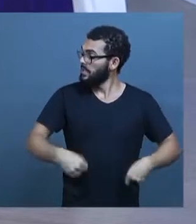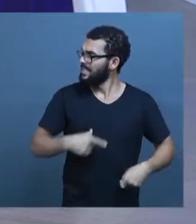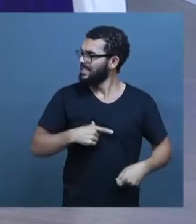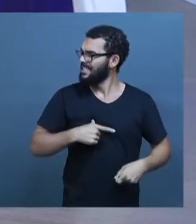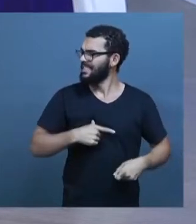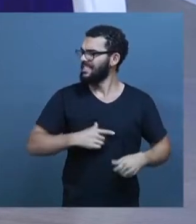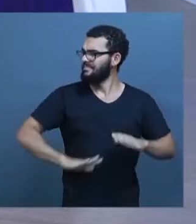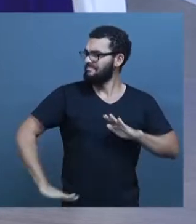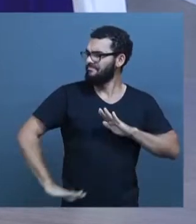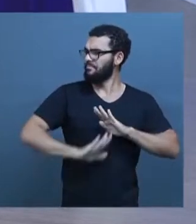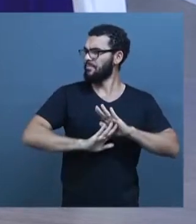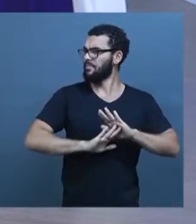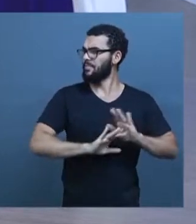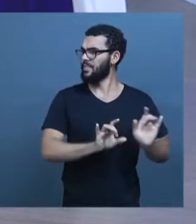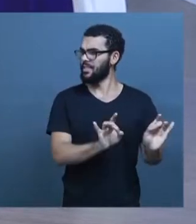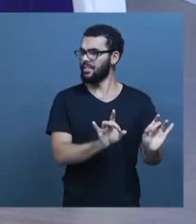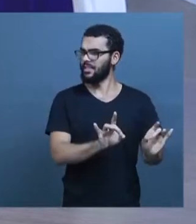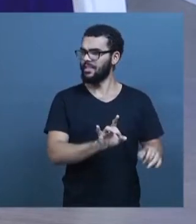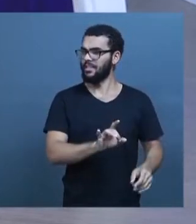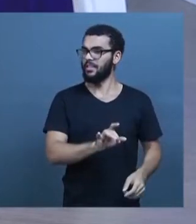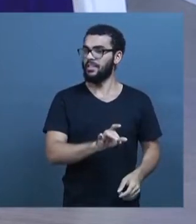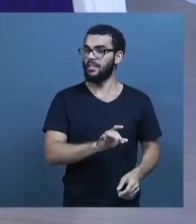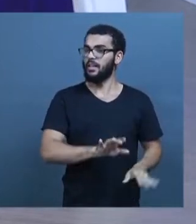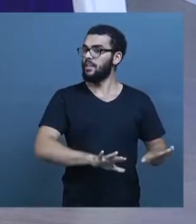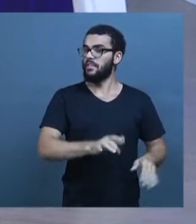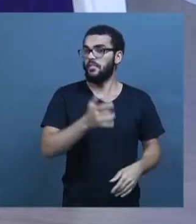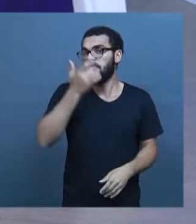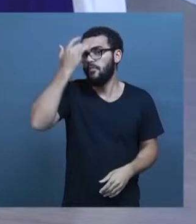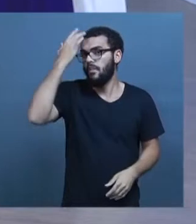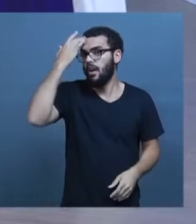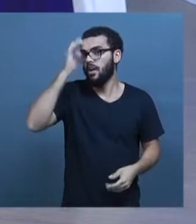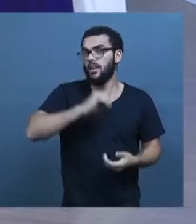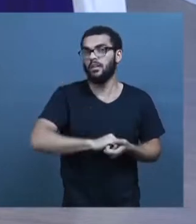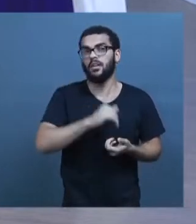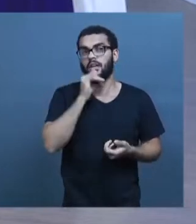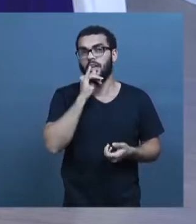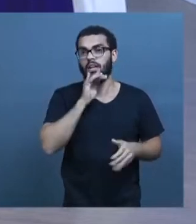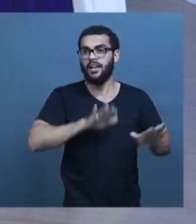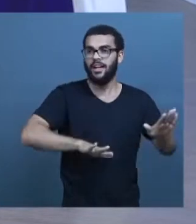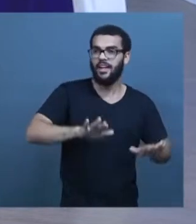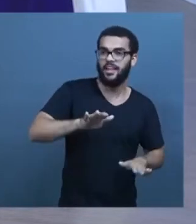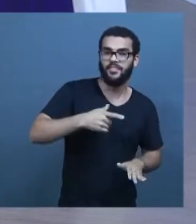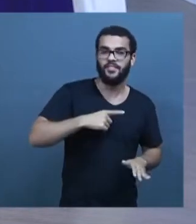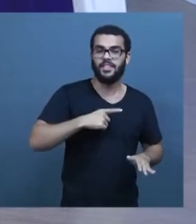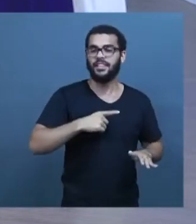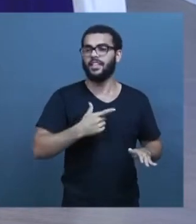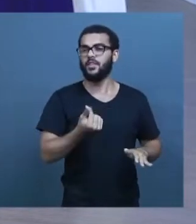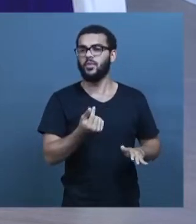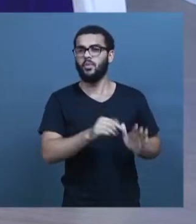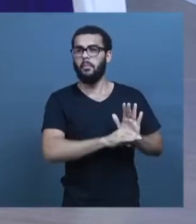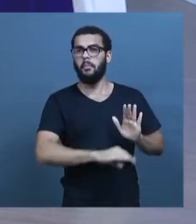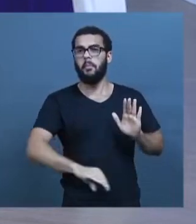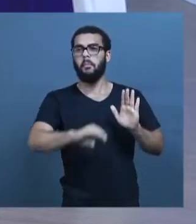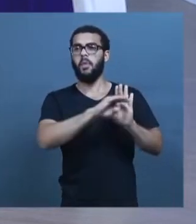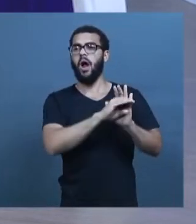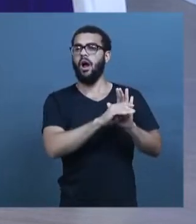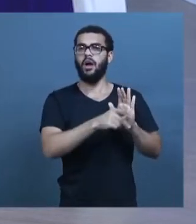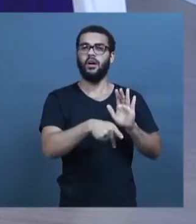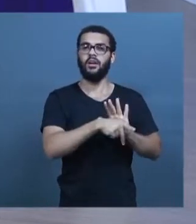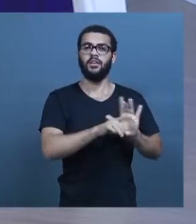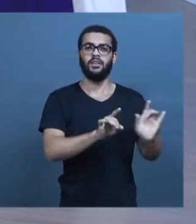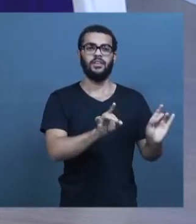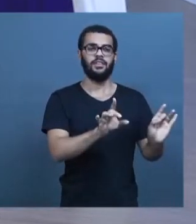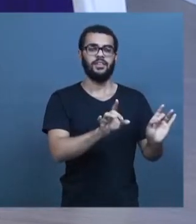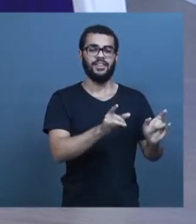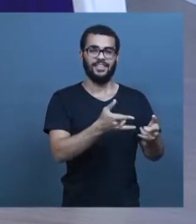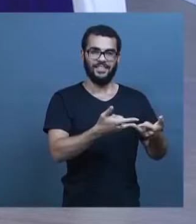especial é muito fácil, né? Os bancos concedem, às vezes, sem a gente perceber, aumenta o valor, aquele limite, mas como não cair no